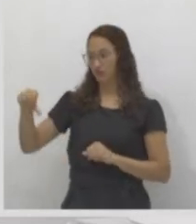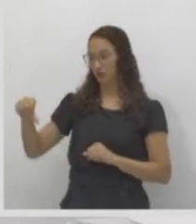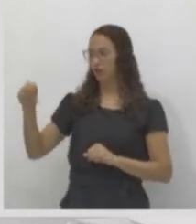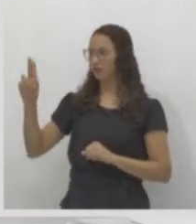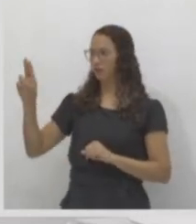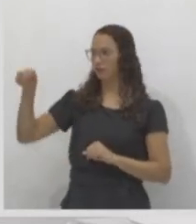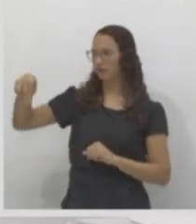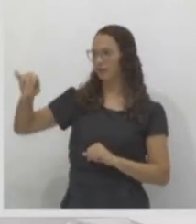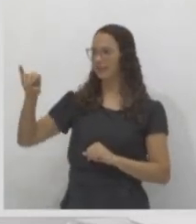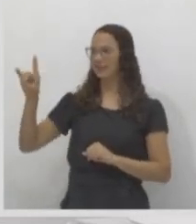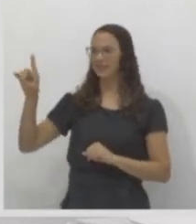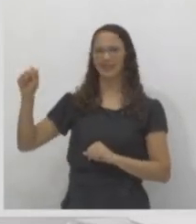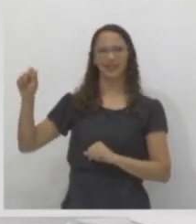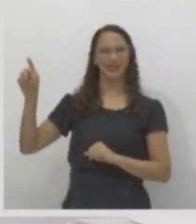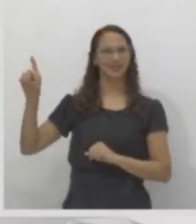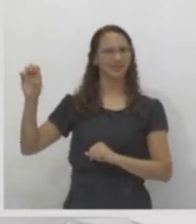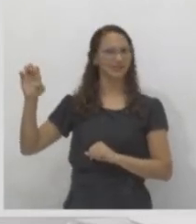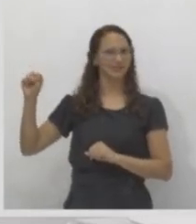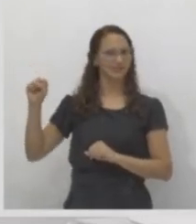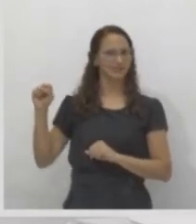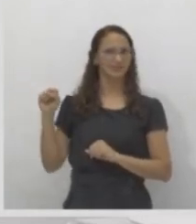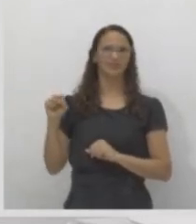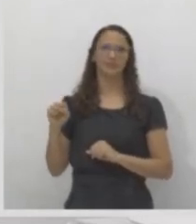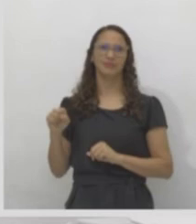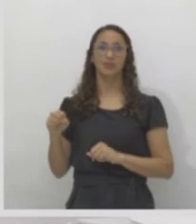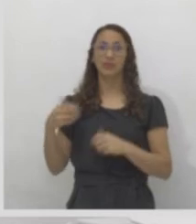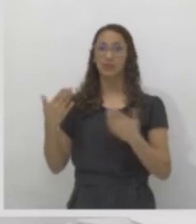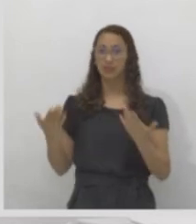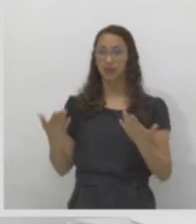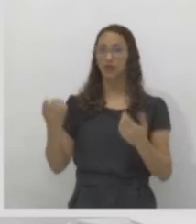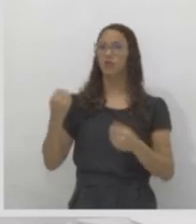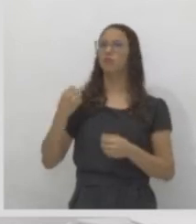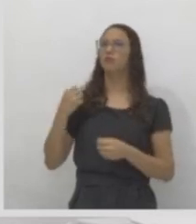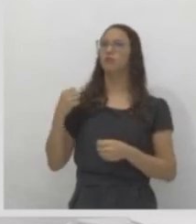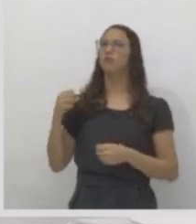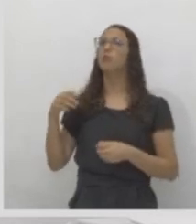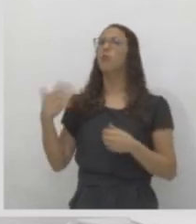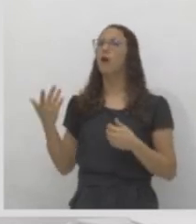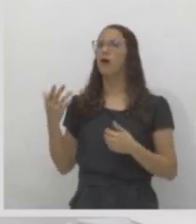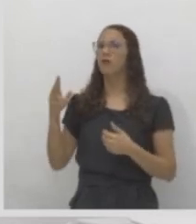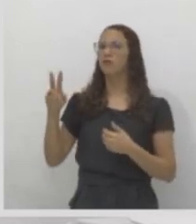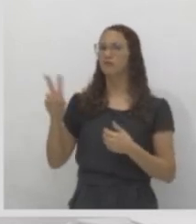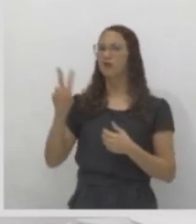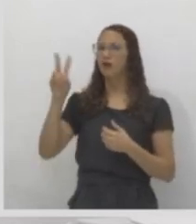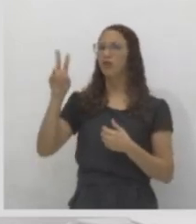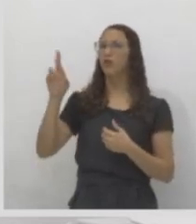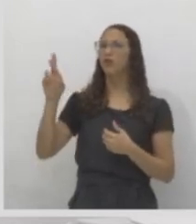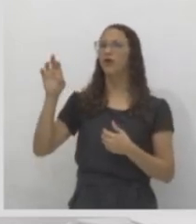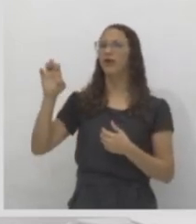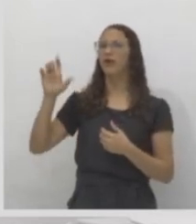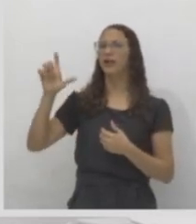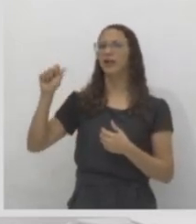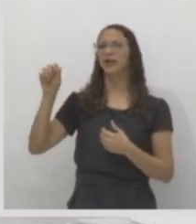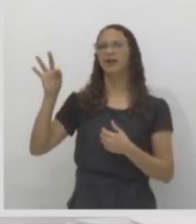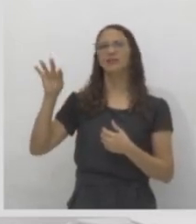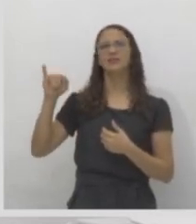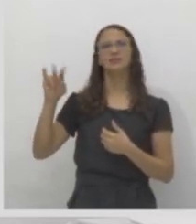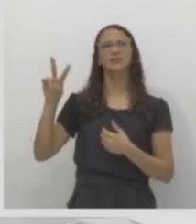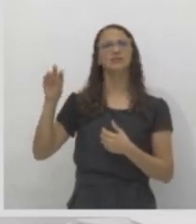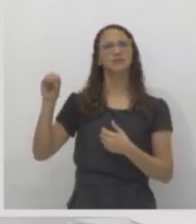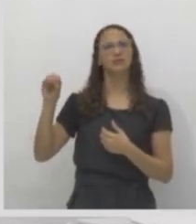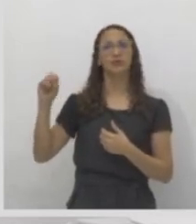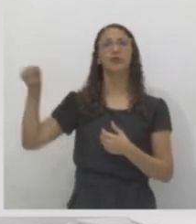certo? Seu valor relativo é, portanto, o 9 mesmo. Na casa da dezena temos